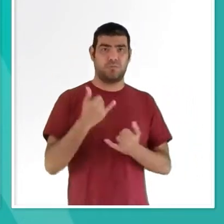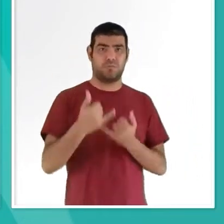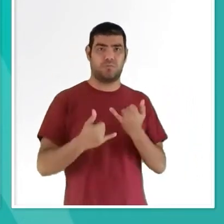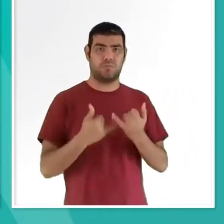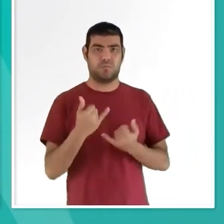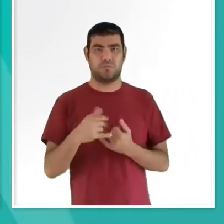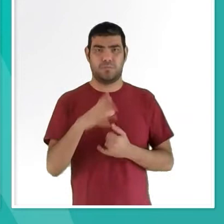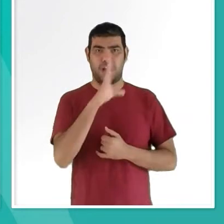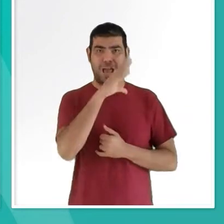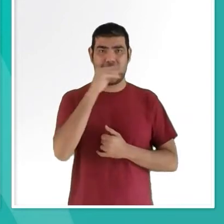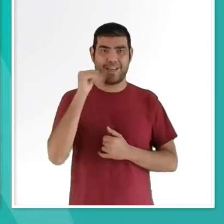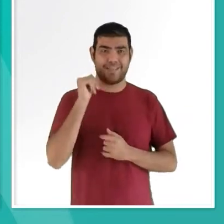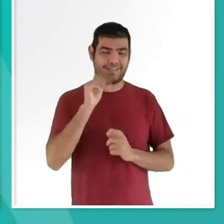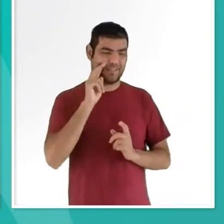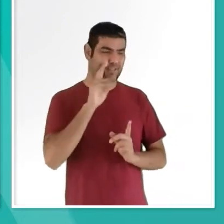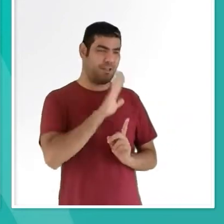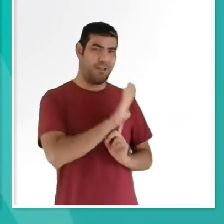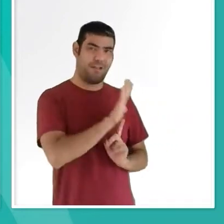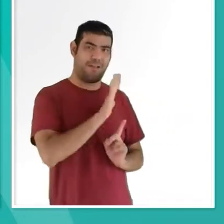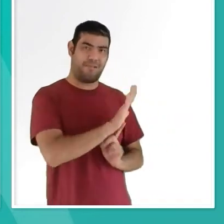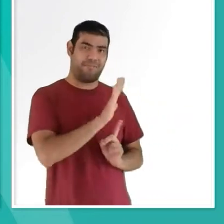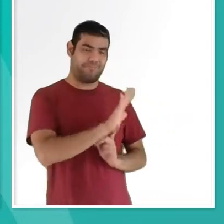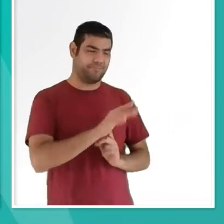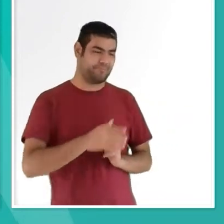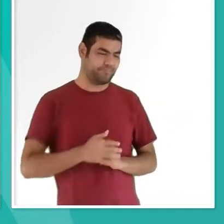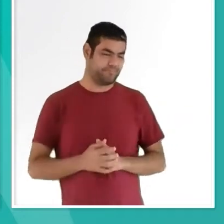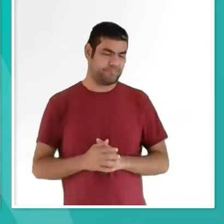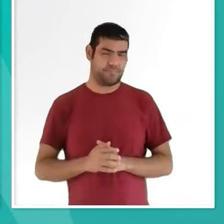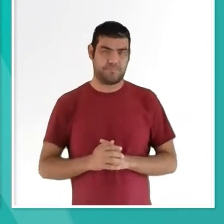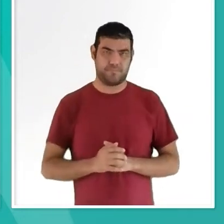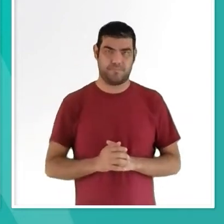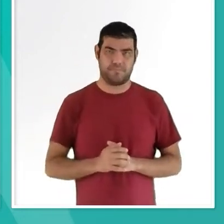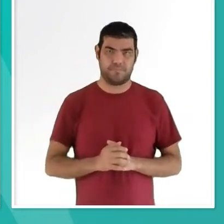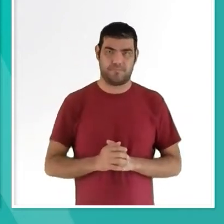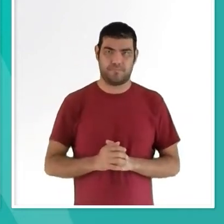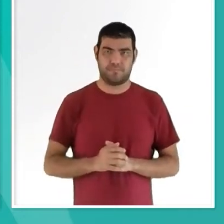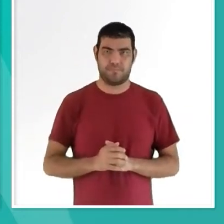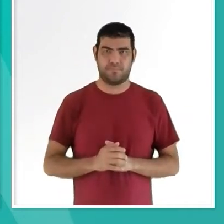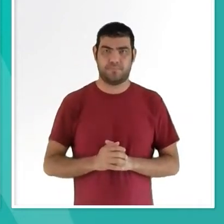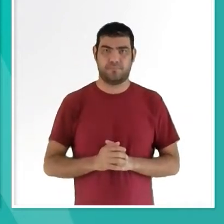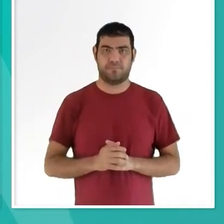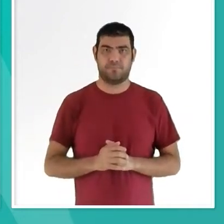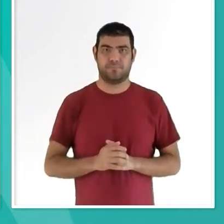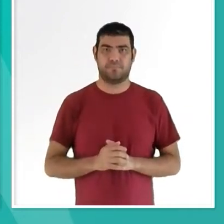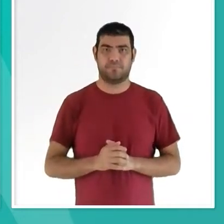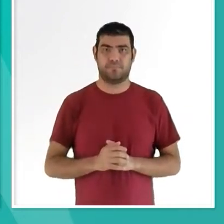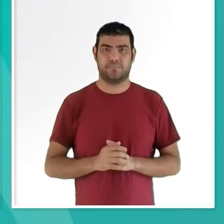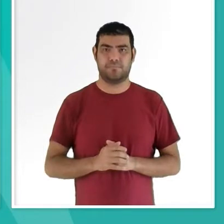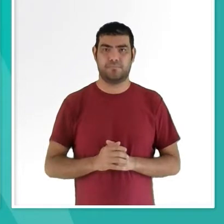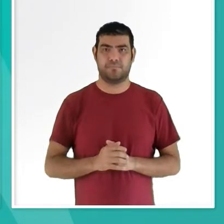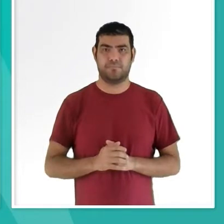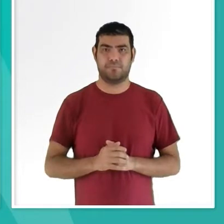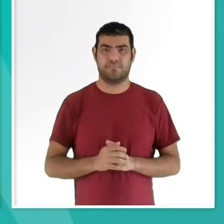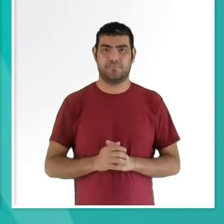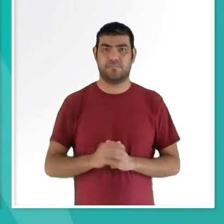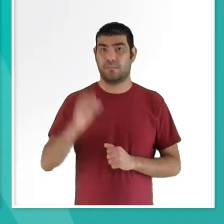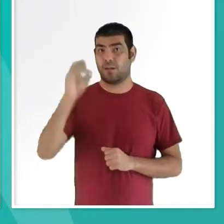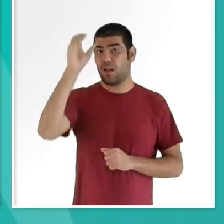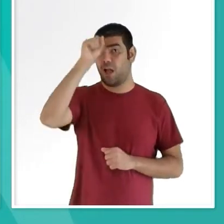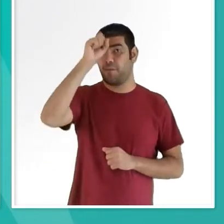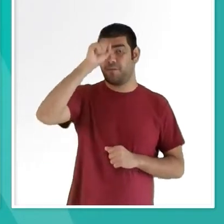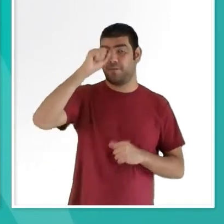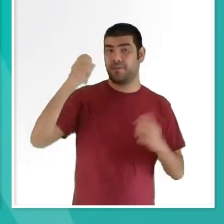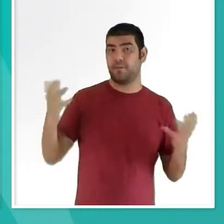criança, certo? Que possivelmente estava ali aprendendo sobre habilidades, uma vez que os gregos antigos,